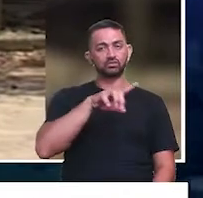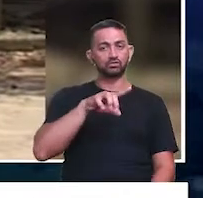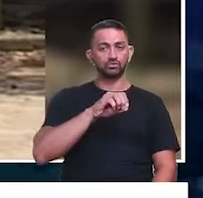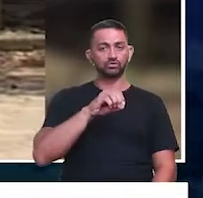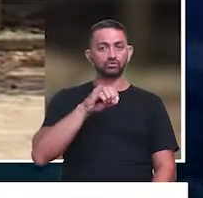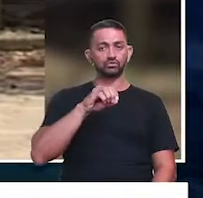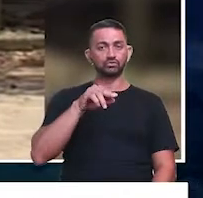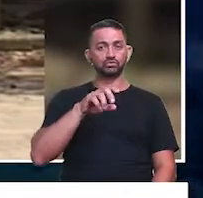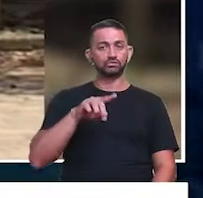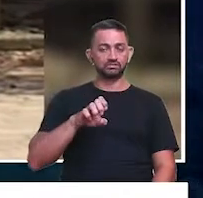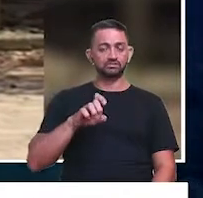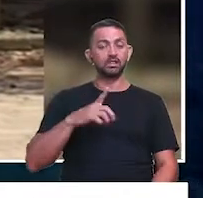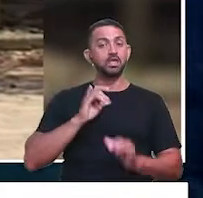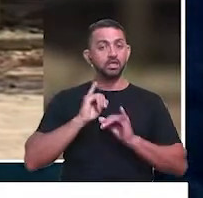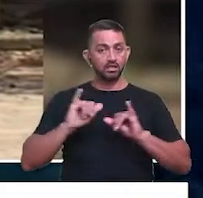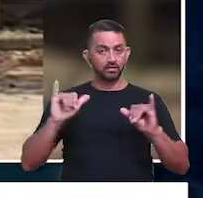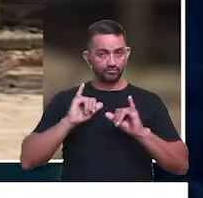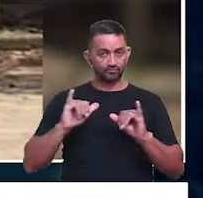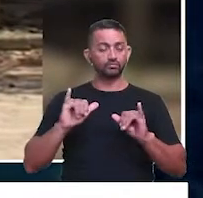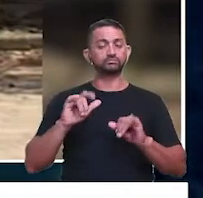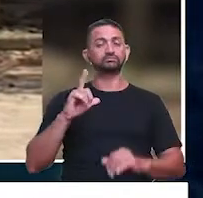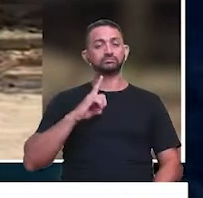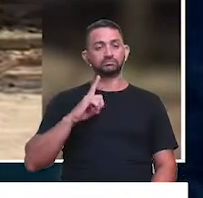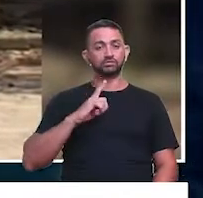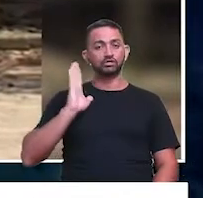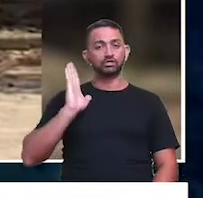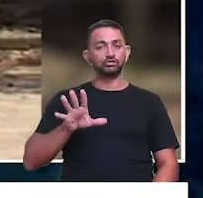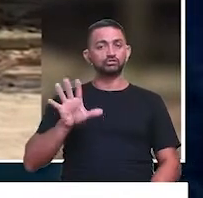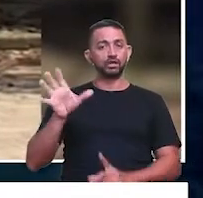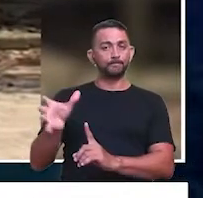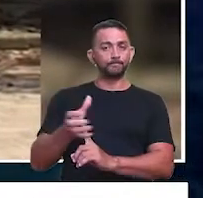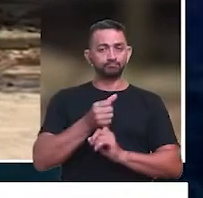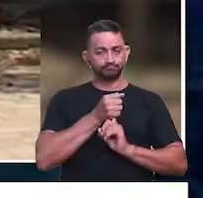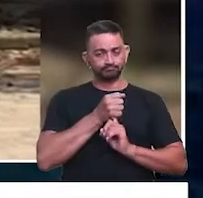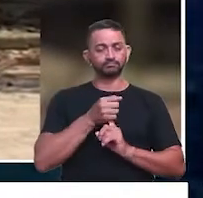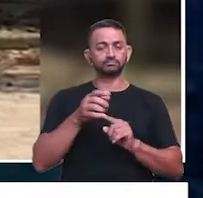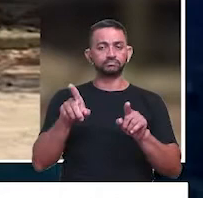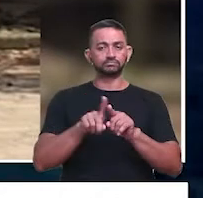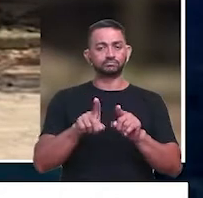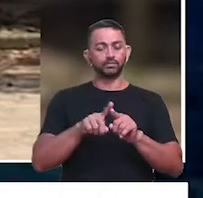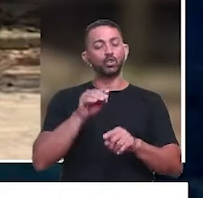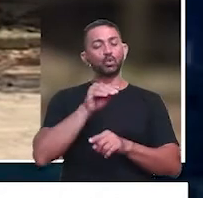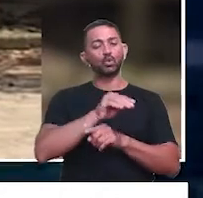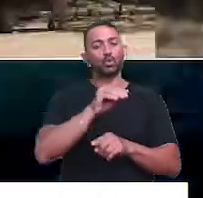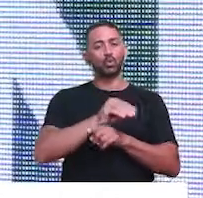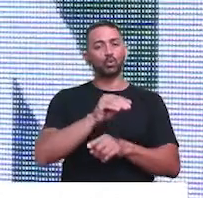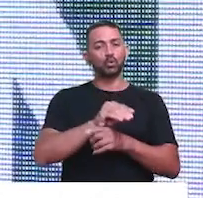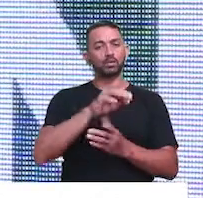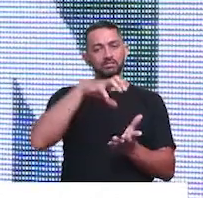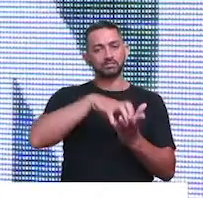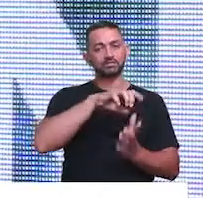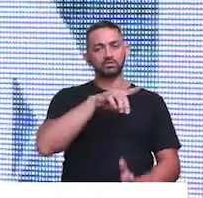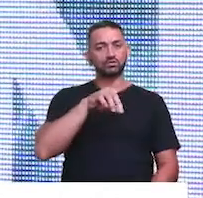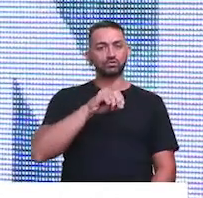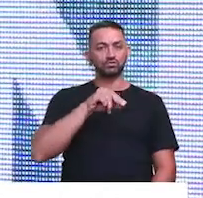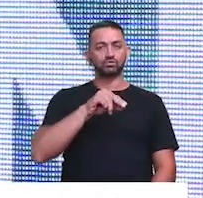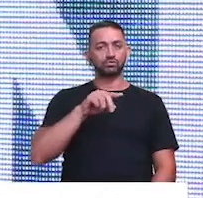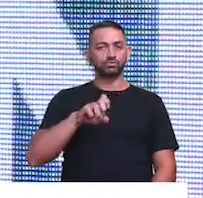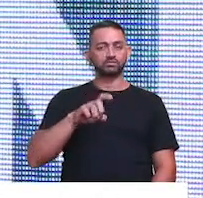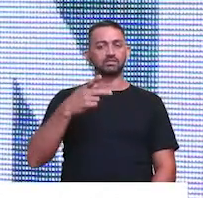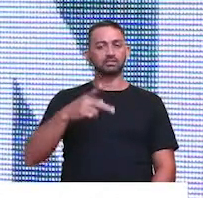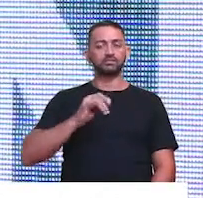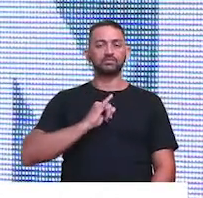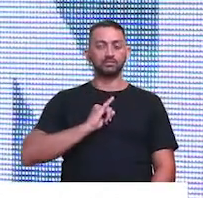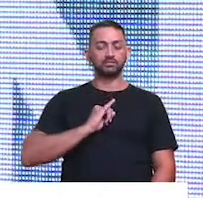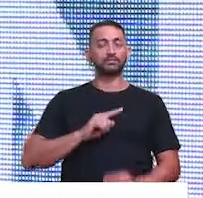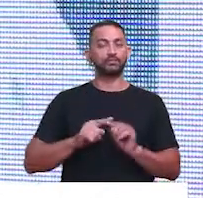de Zoonoses em o Centro de Zoonoses informou que o animal já foi resgatado e já tá lá pelos cuidados do Centro de